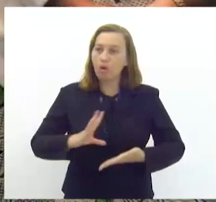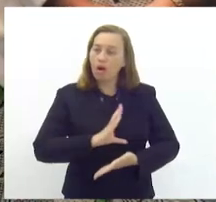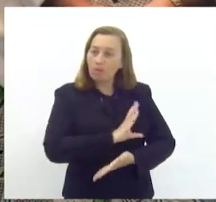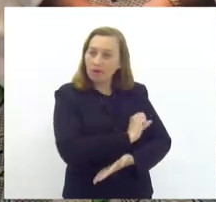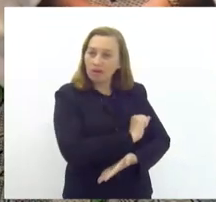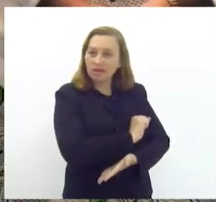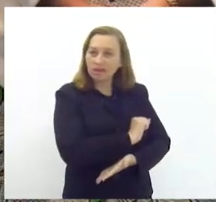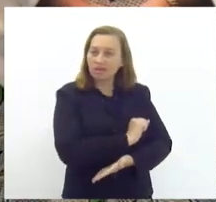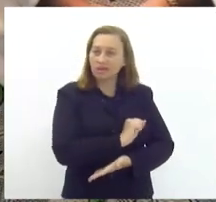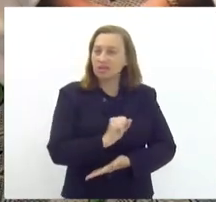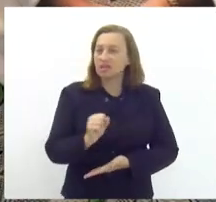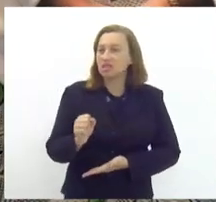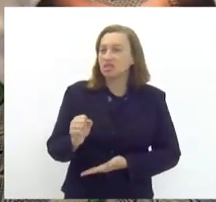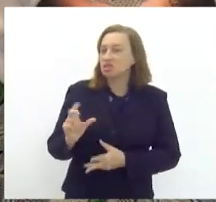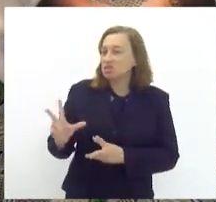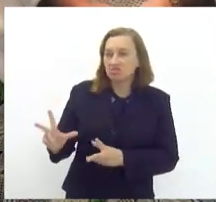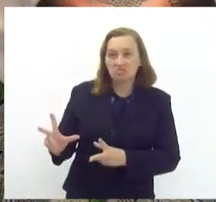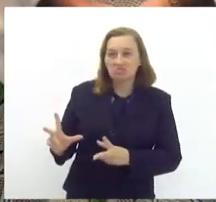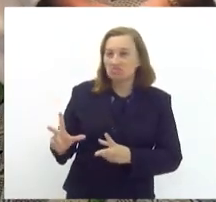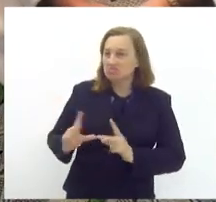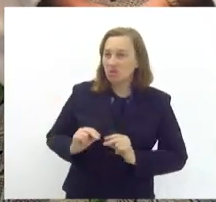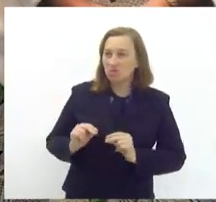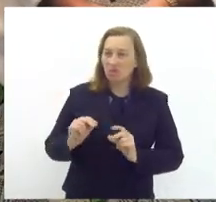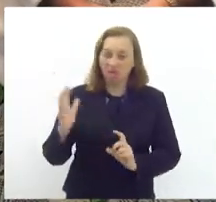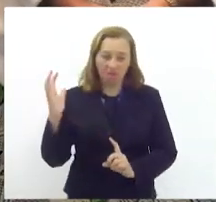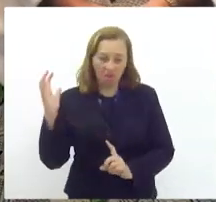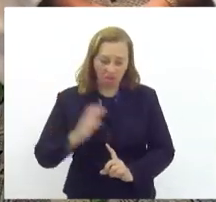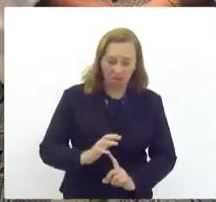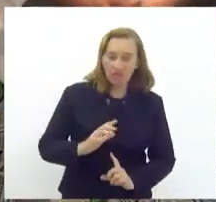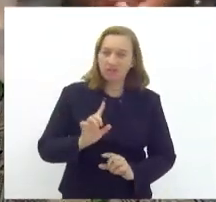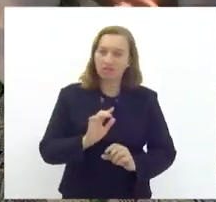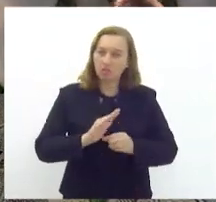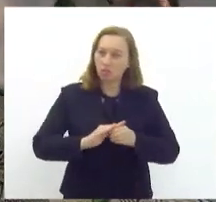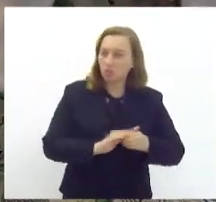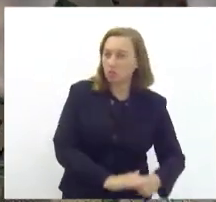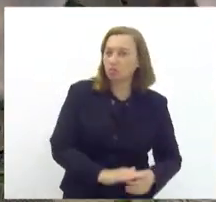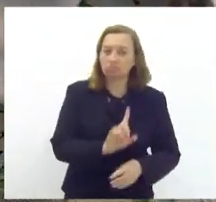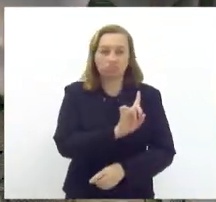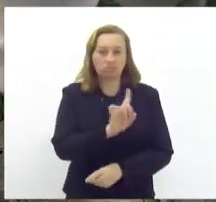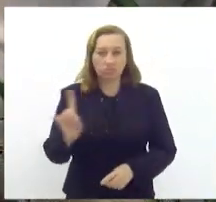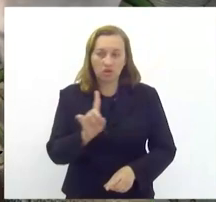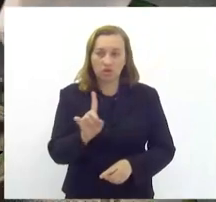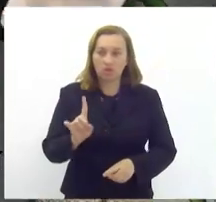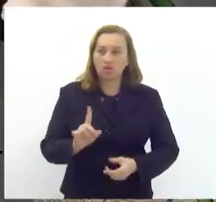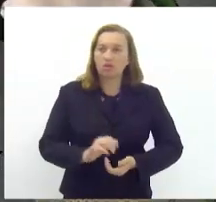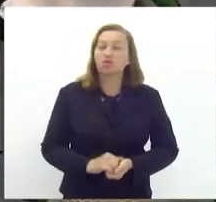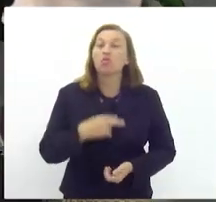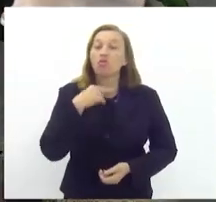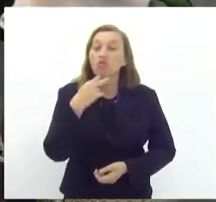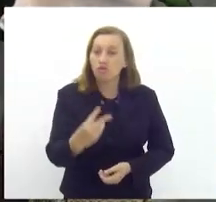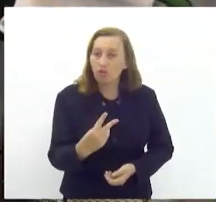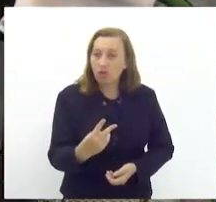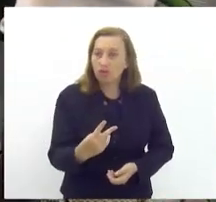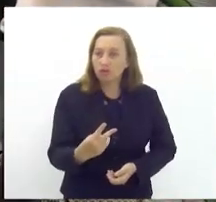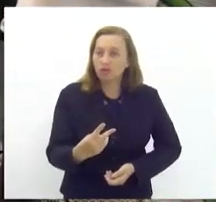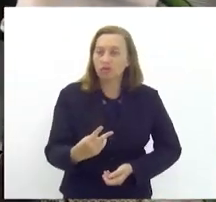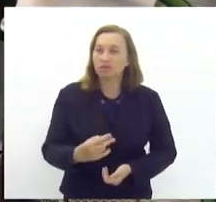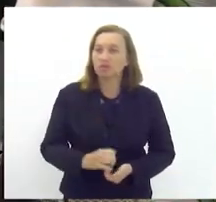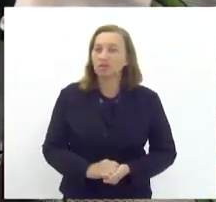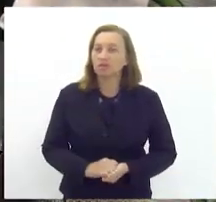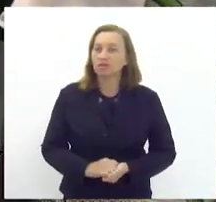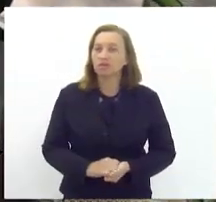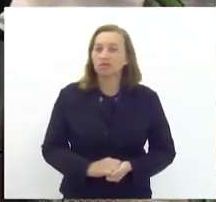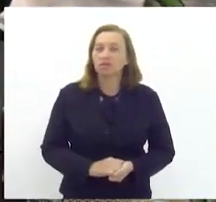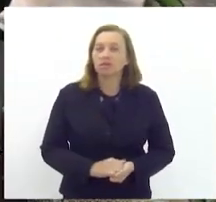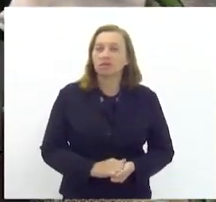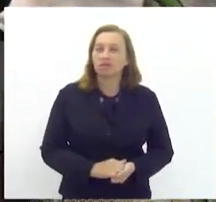corpos que não merecem qualquer tipo de reprimenda por conta da sua voz e por conta da sua